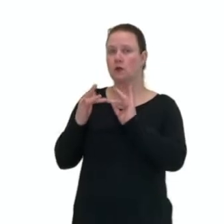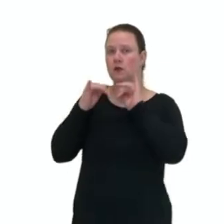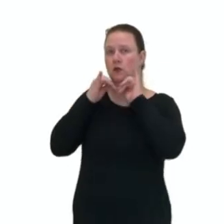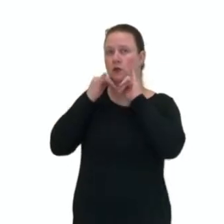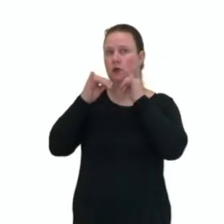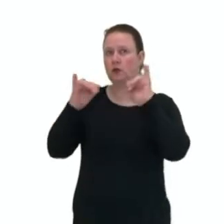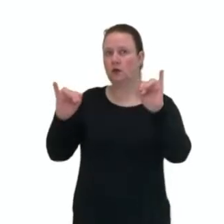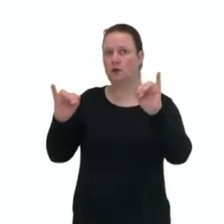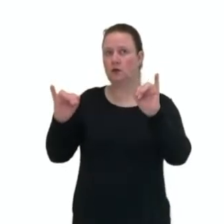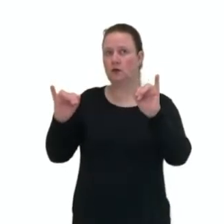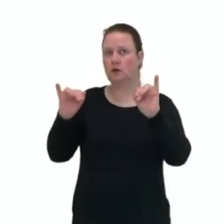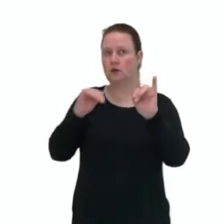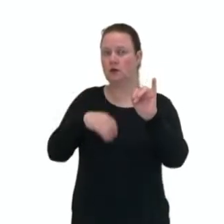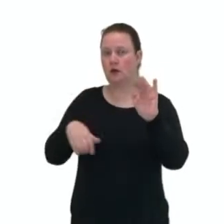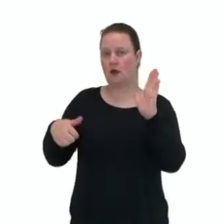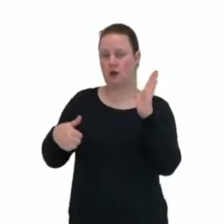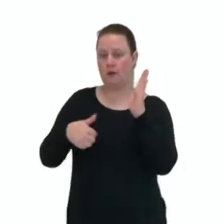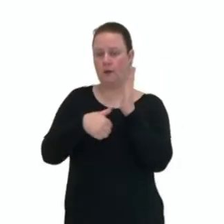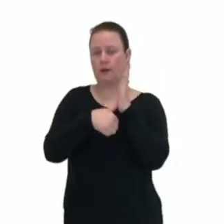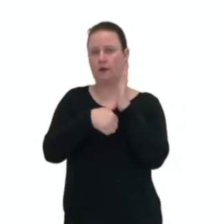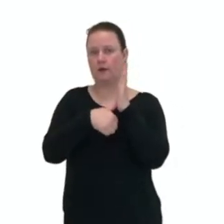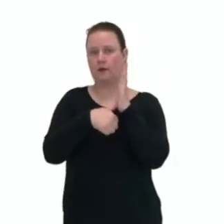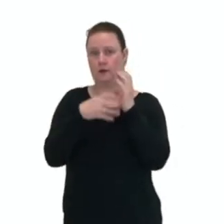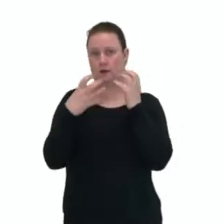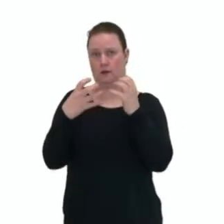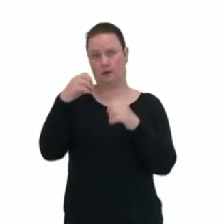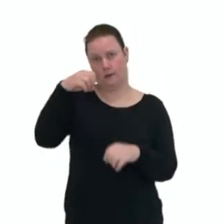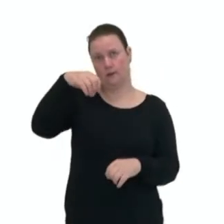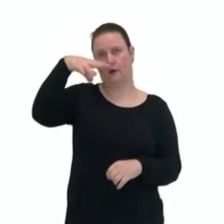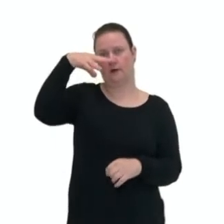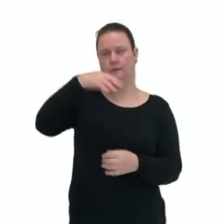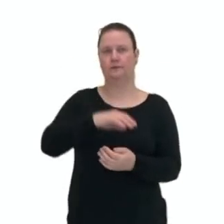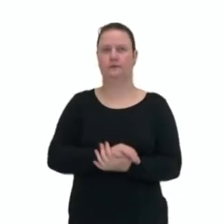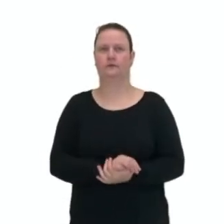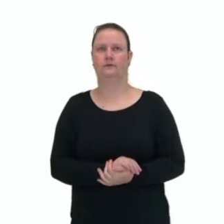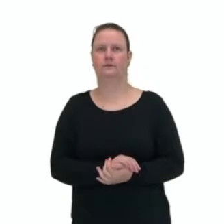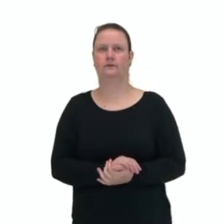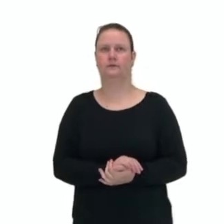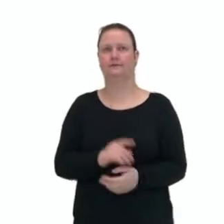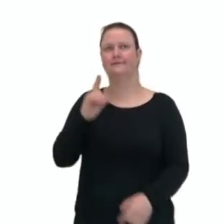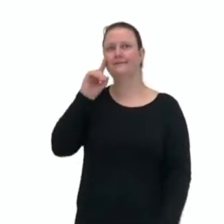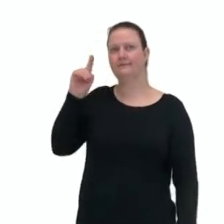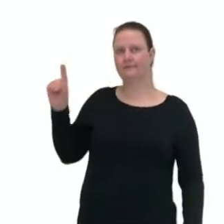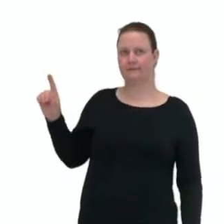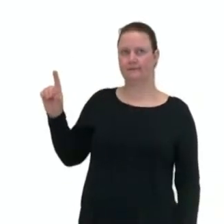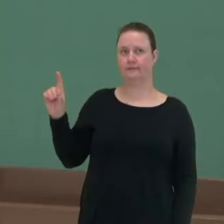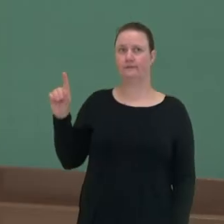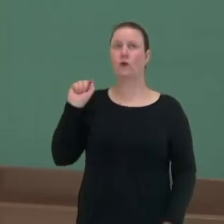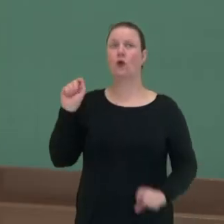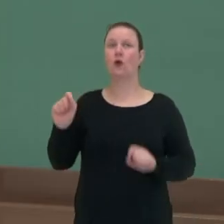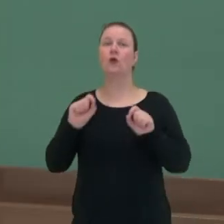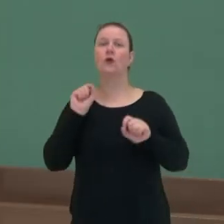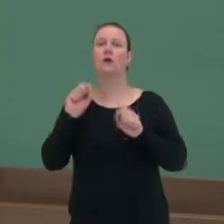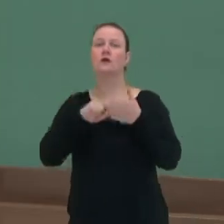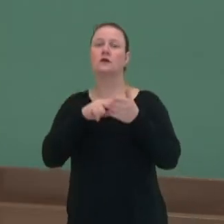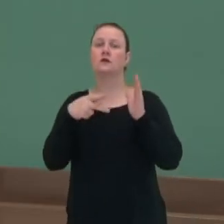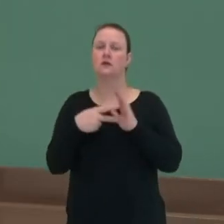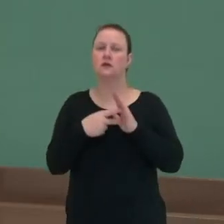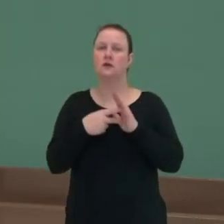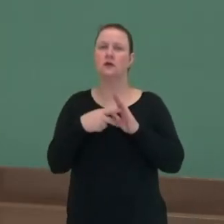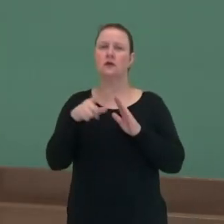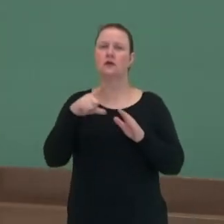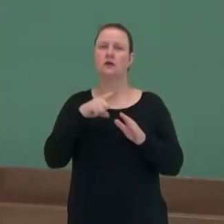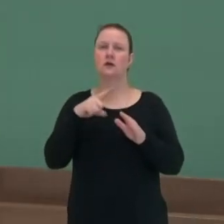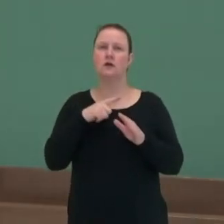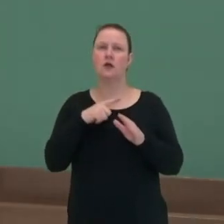dispositivo que eu quero ligar, nesse caso a lâmpada. Então, um circuito é nada mais que uma espécie de